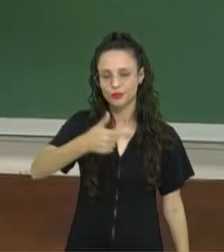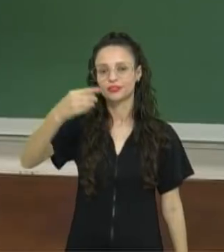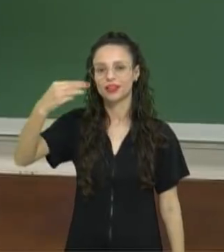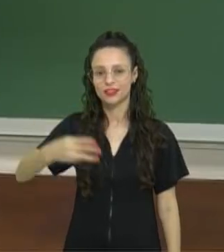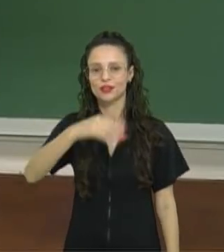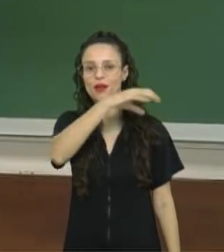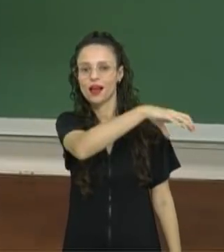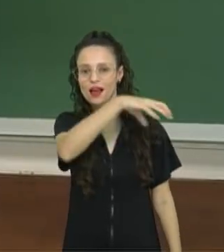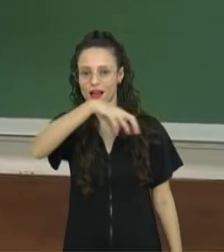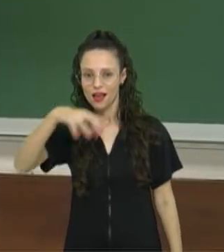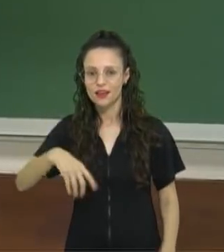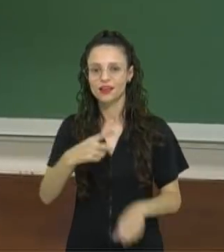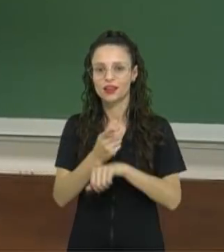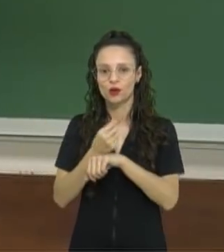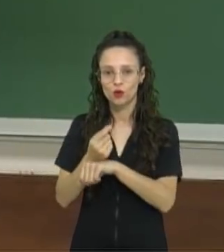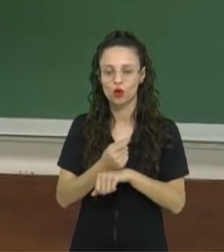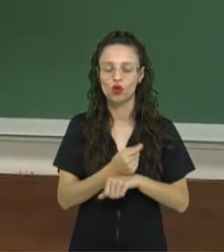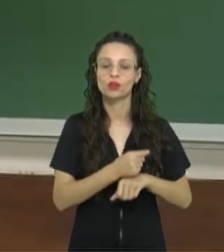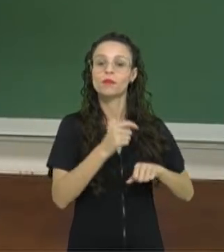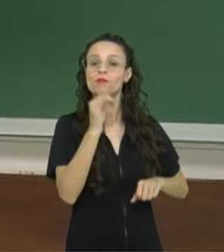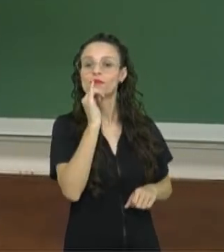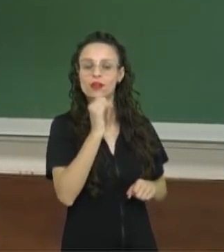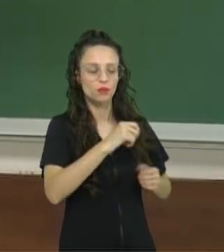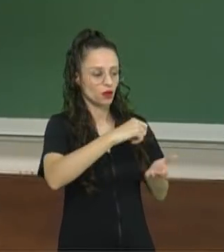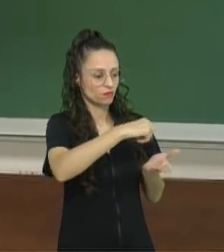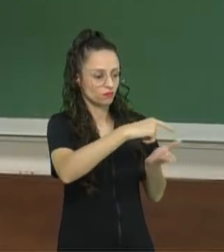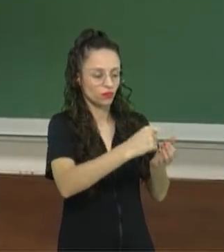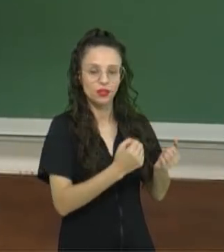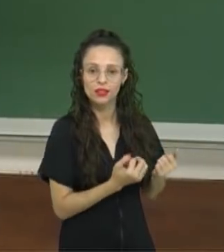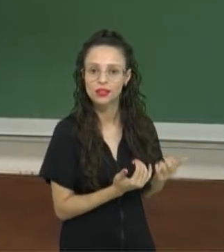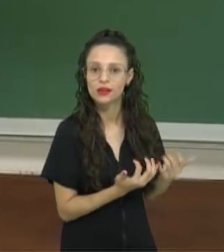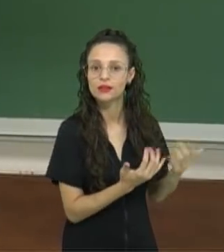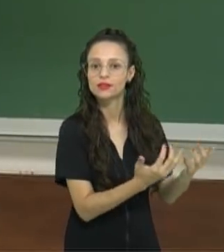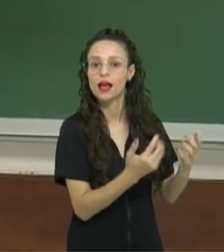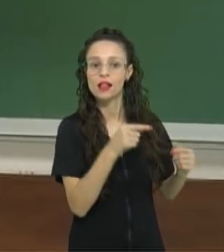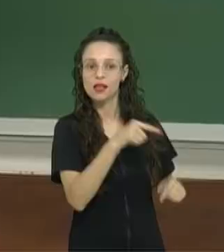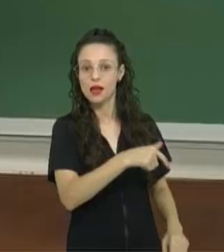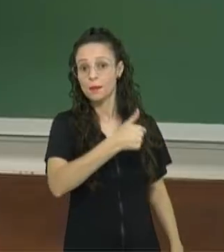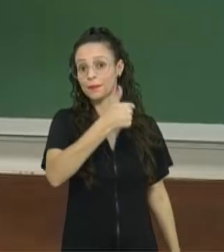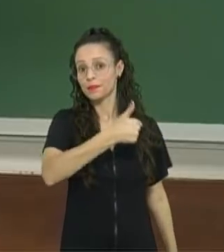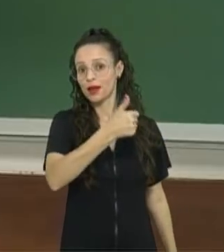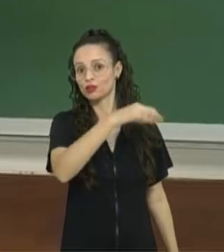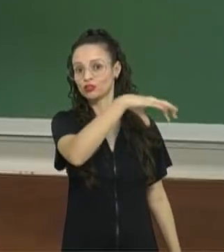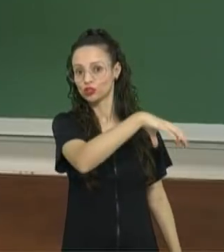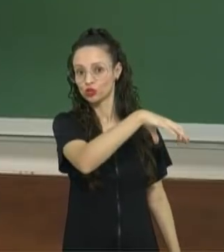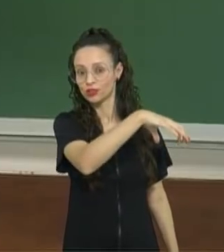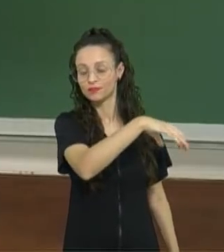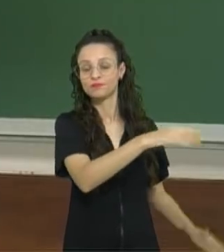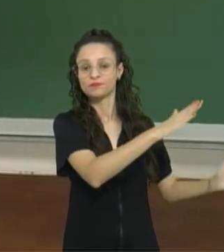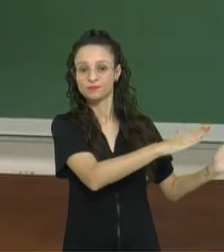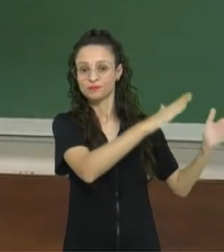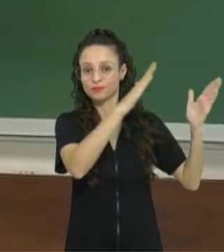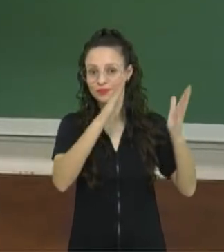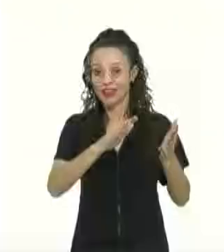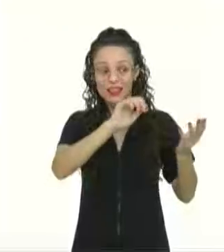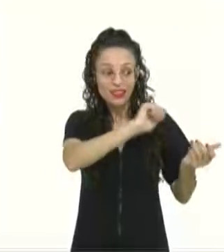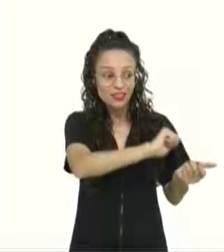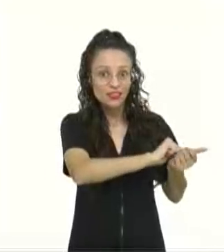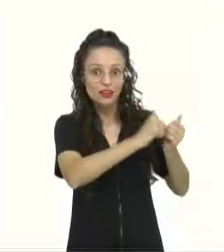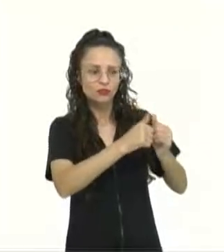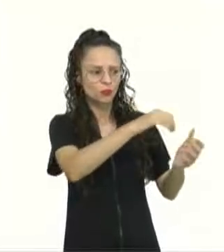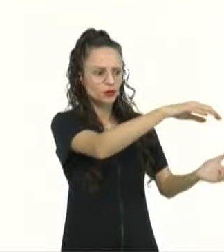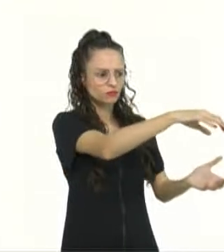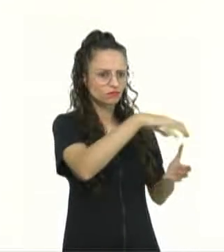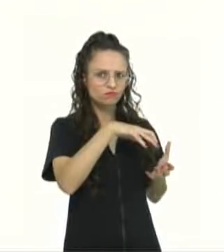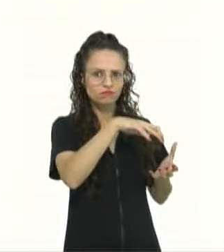economia. Então, a plantação e a colheita, eles ocorrem lá no setor primário. A transformação